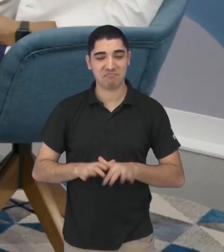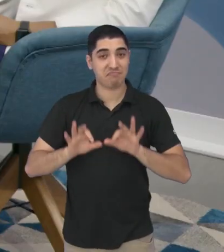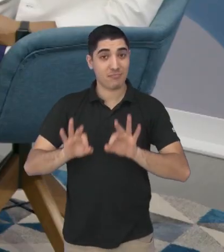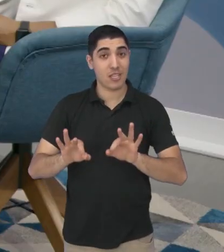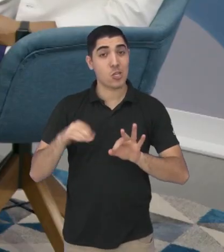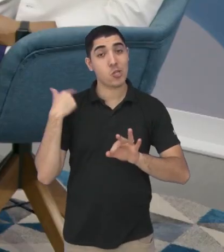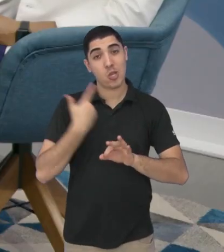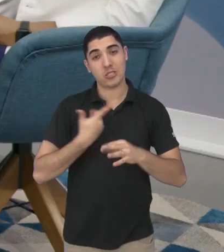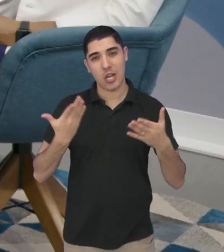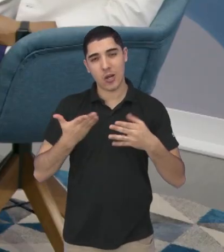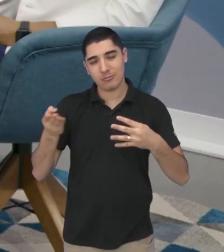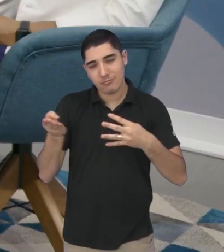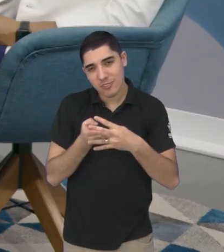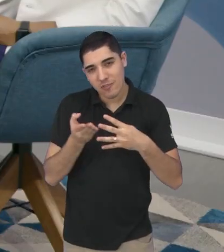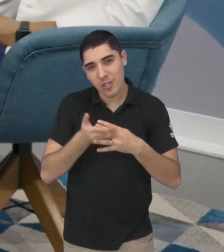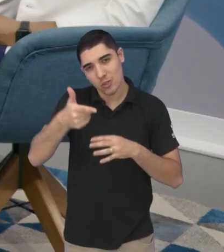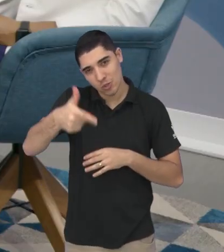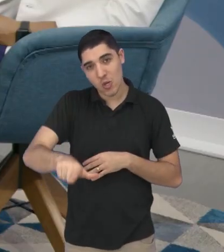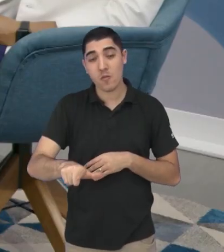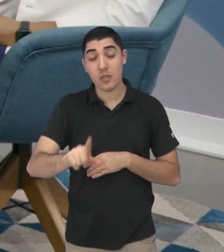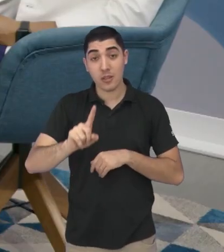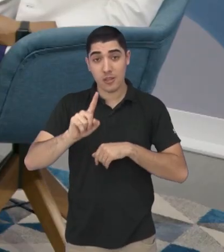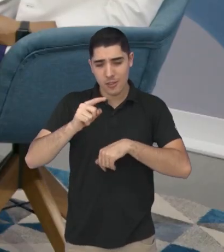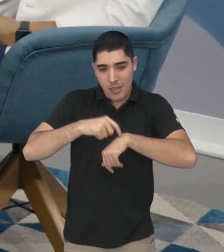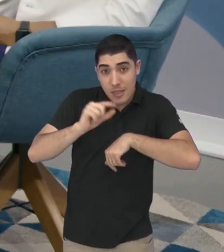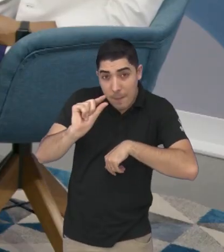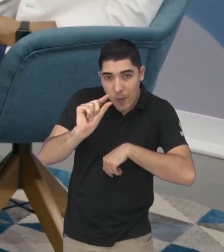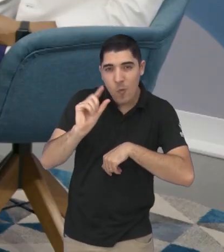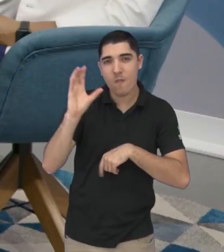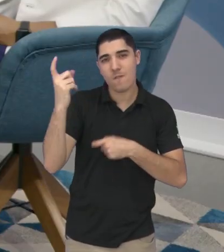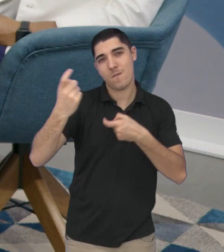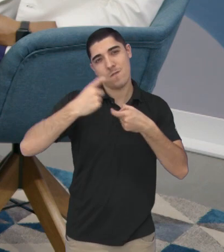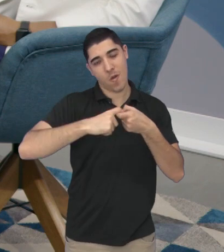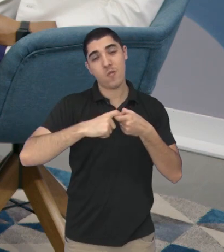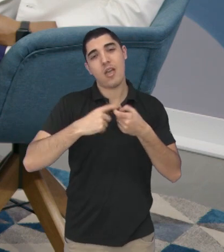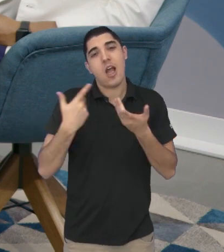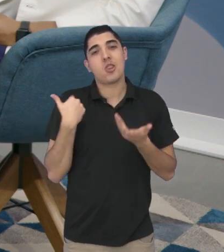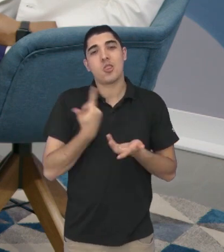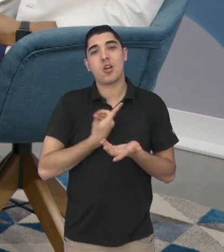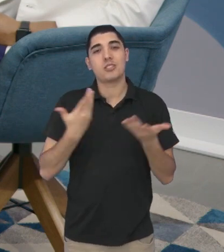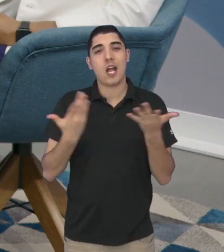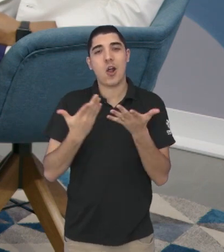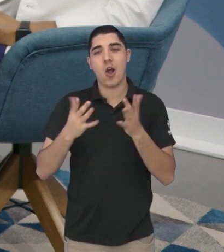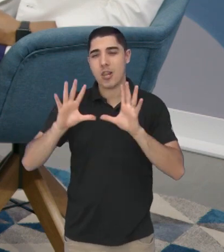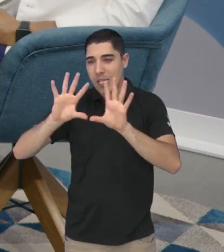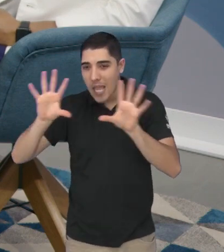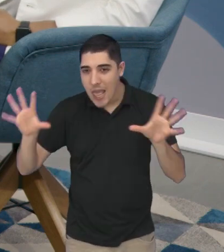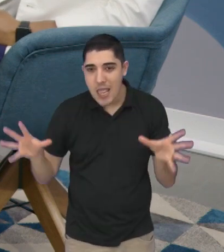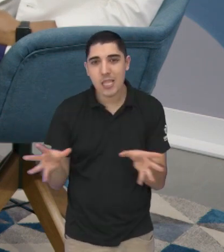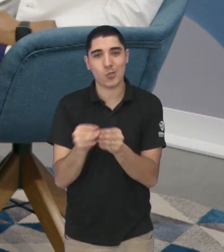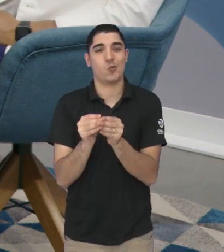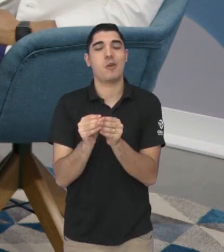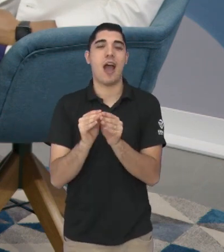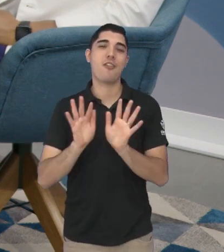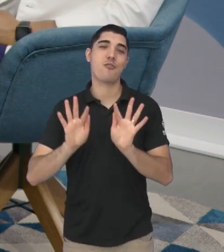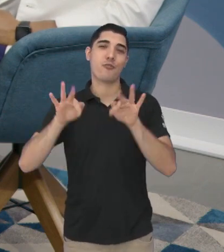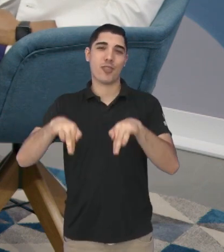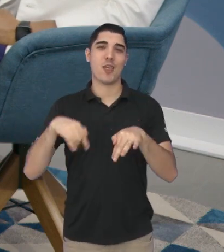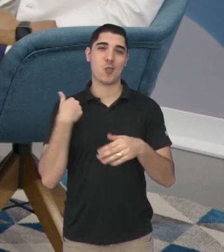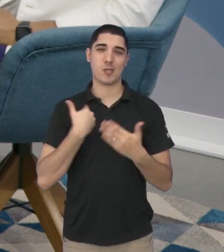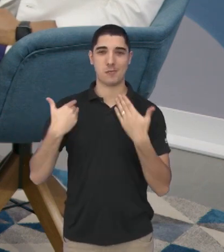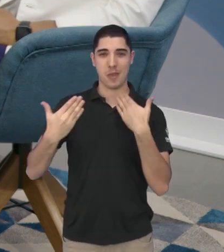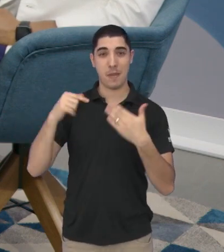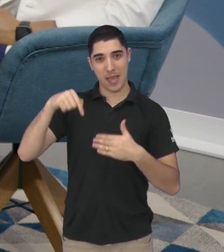certo, a gente vai fazer mais uma paradinha, então daqui a pouco a gente volta para fazer um catadão, concluir